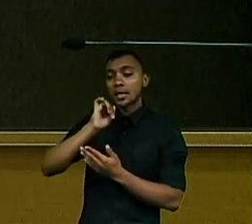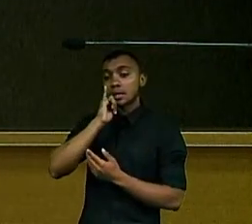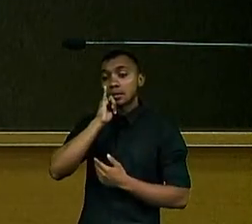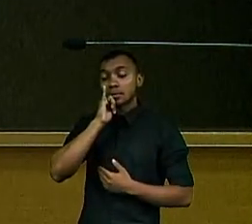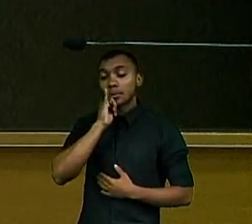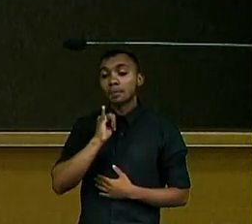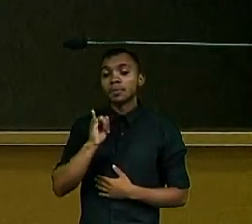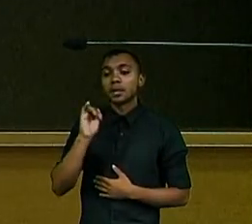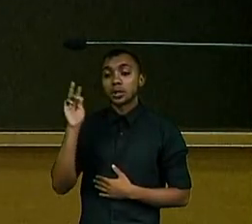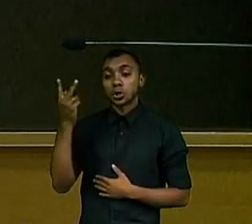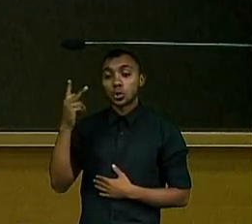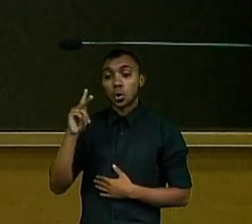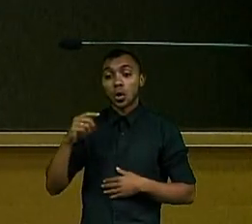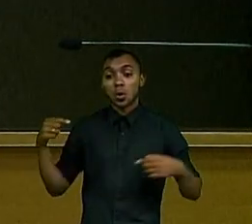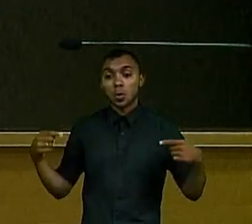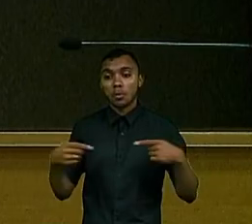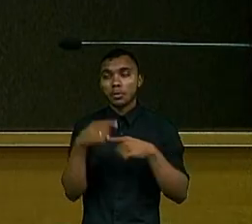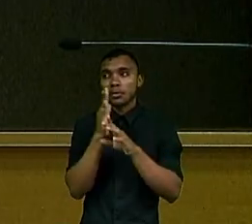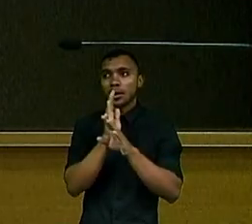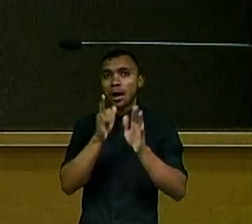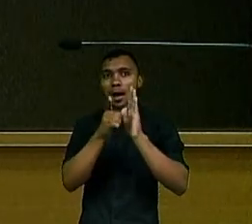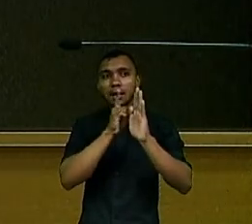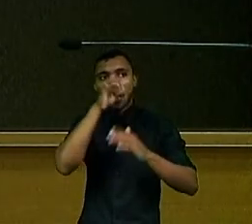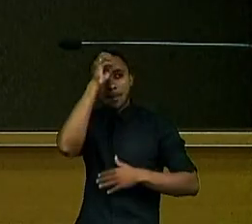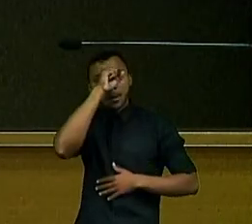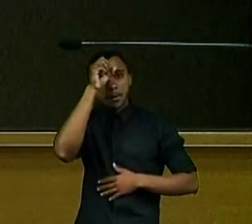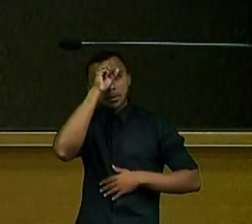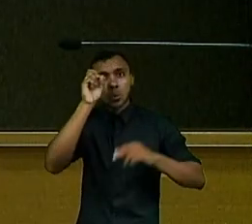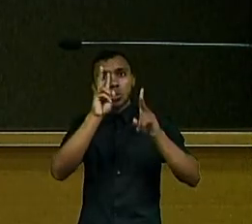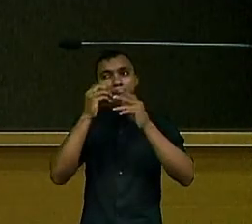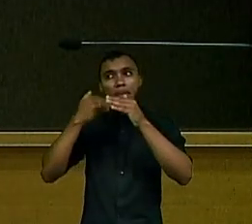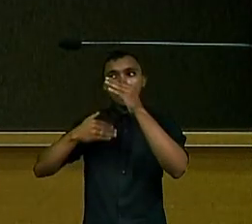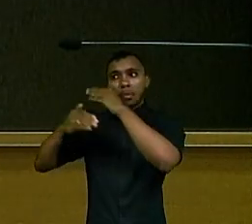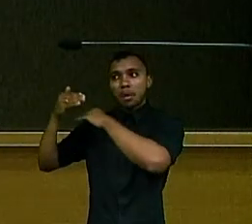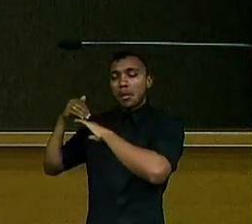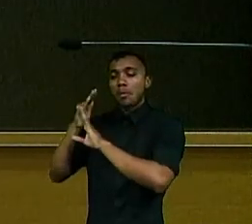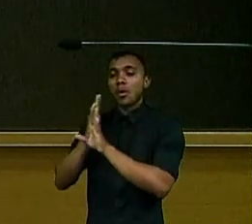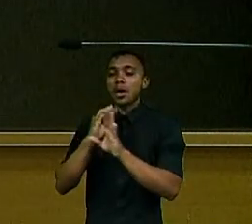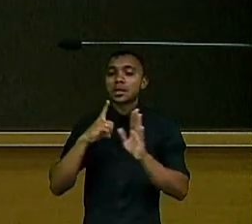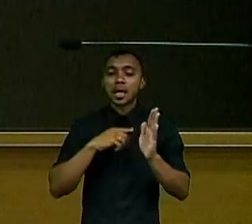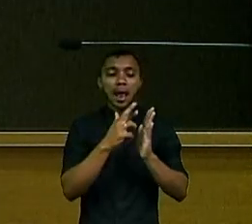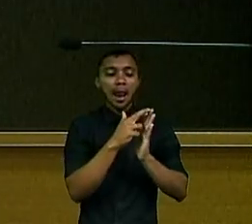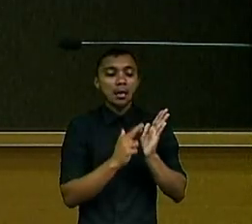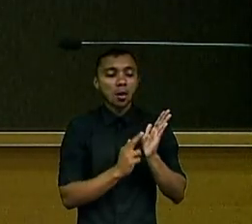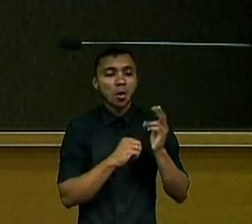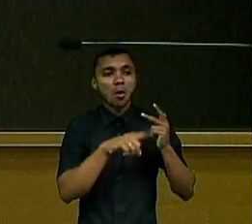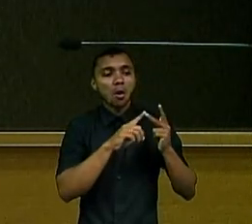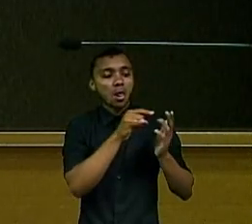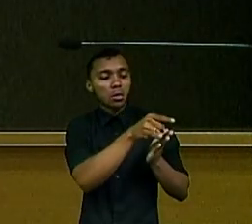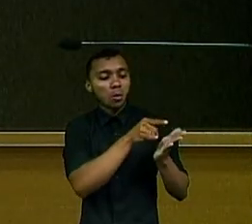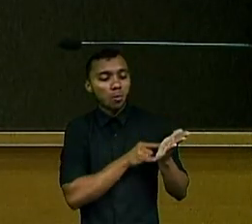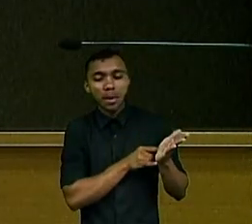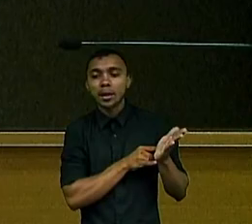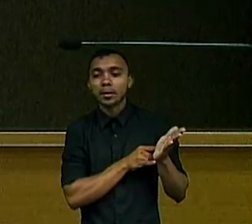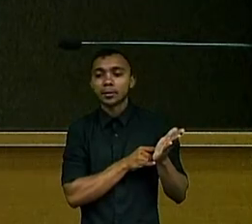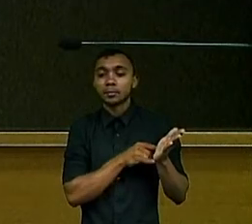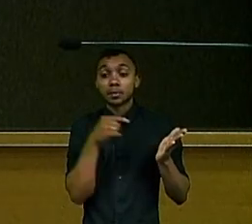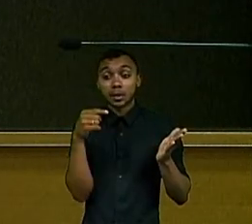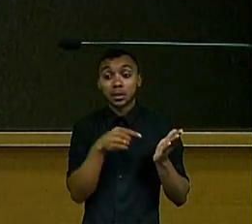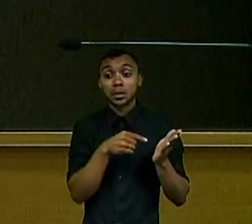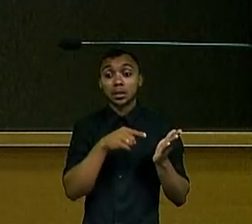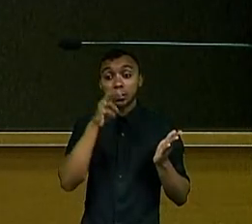a gente acessa o passado a partir dos registros a partir das fontes históricas